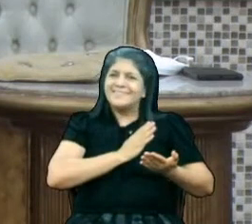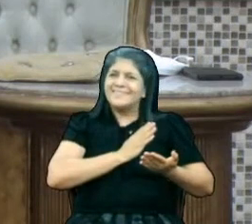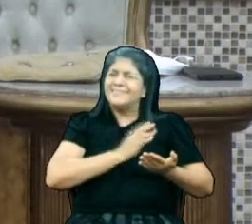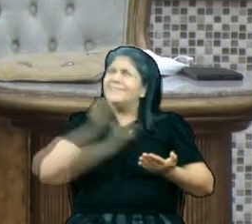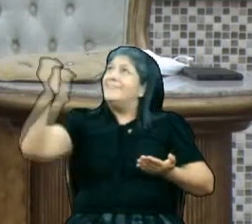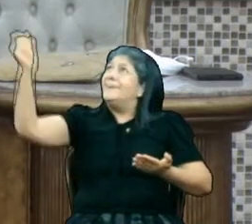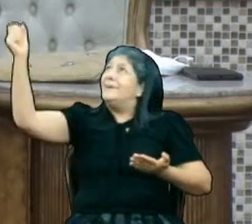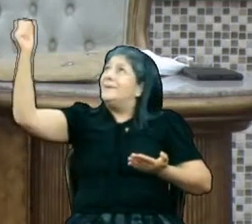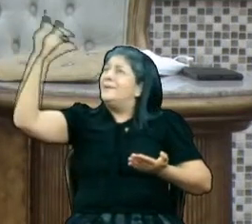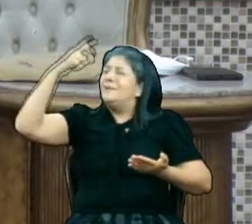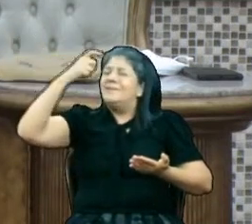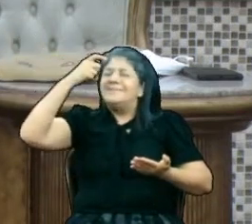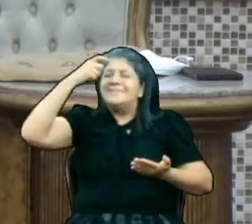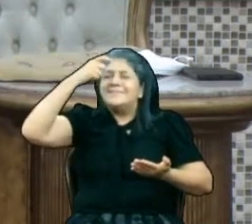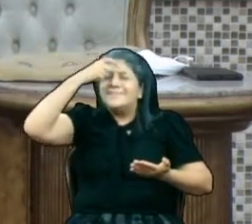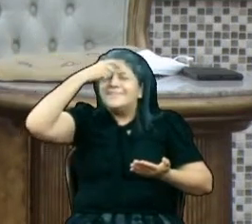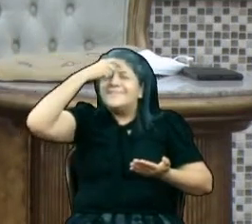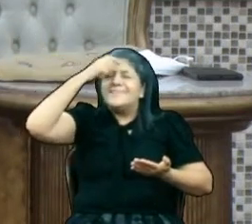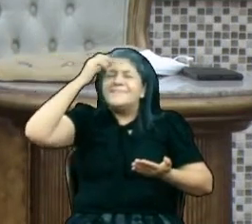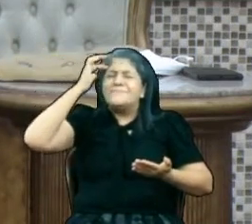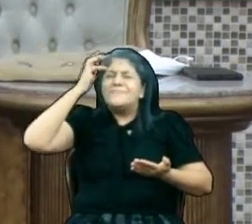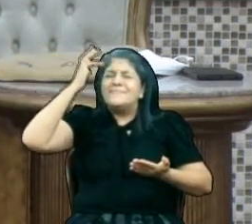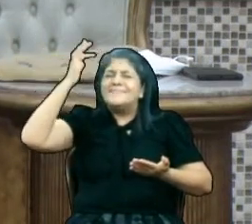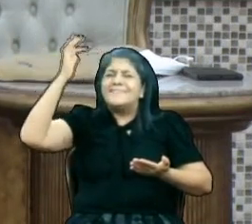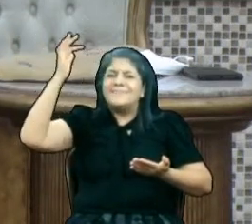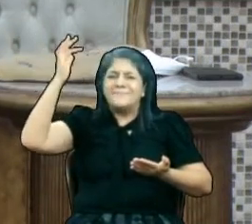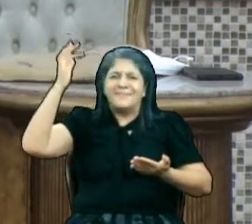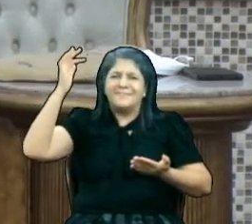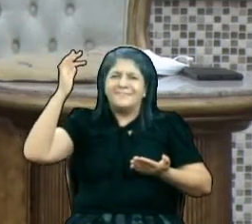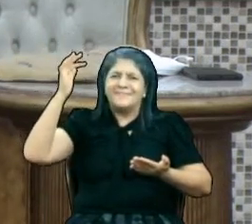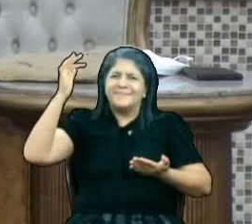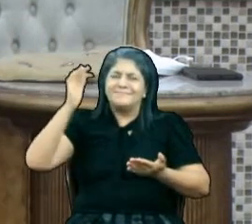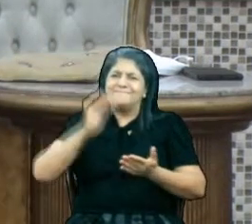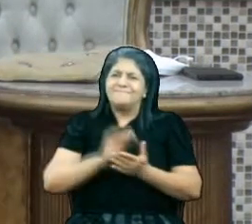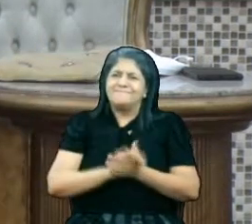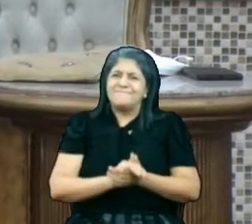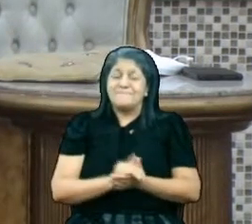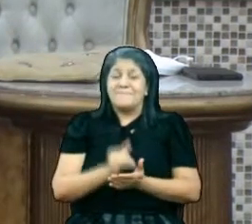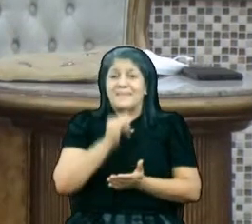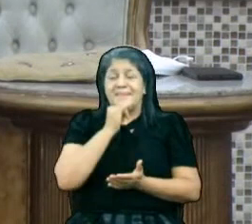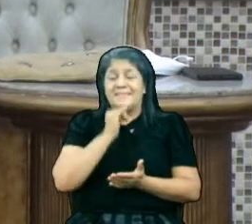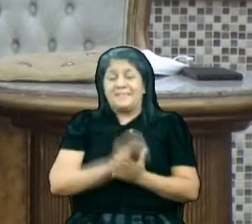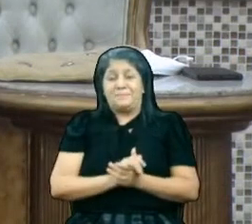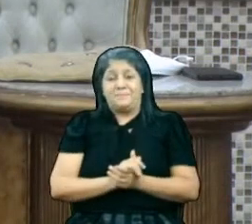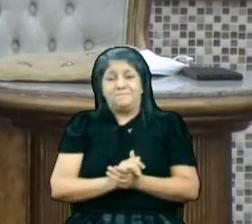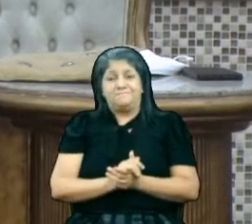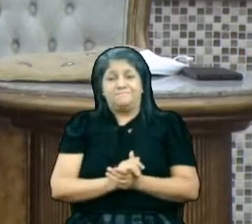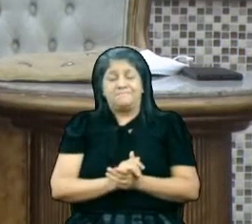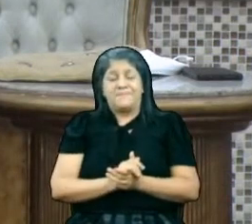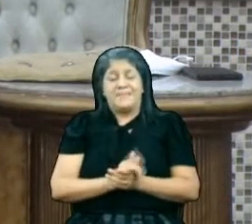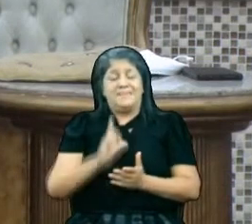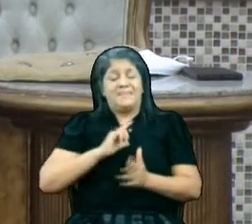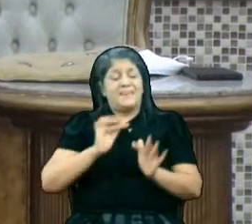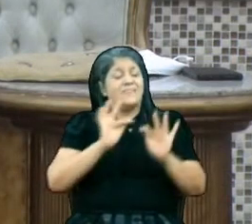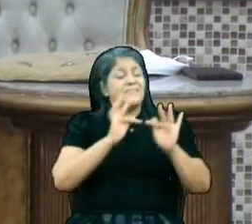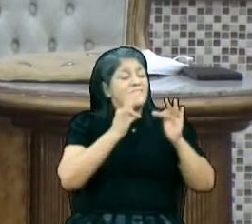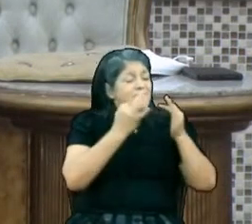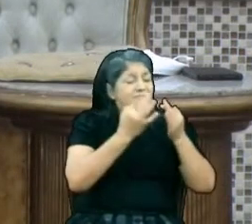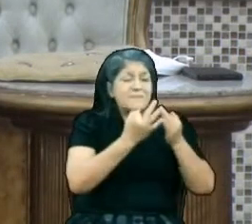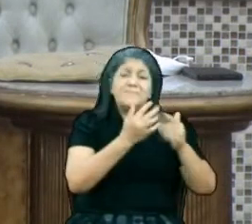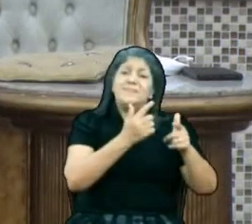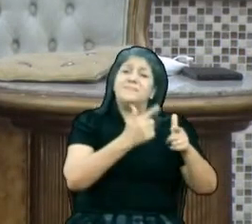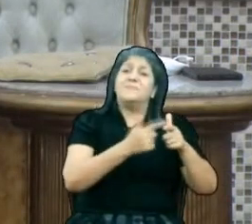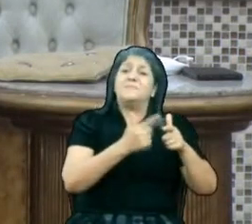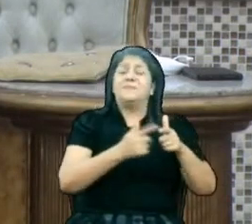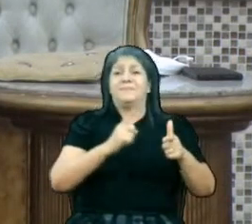traz luz o pastor não tem jeito não tem jeito para o meu filho para minha filha não tem jeito tem